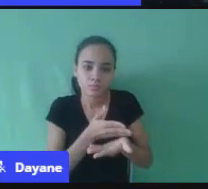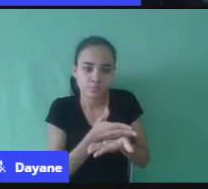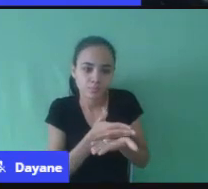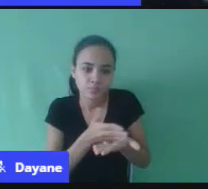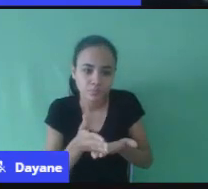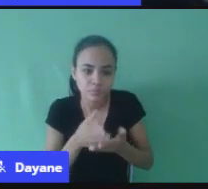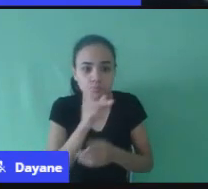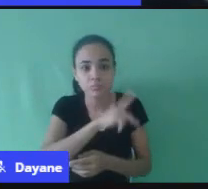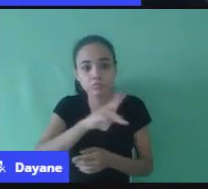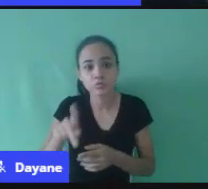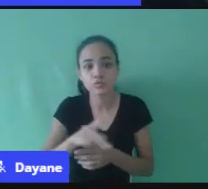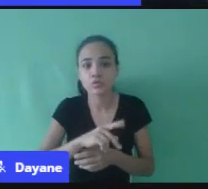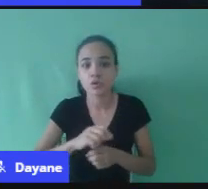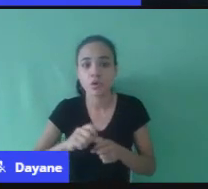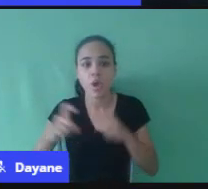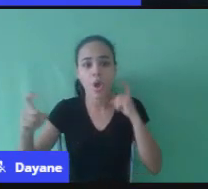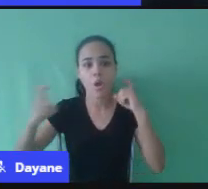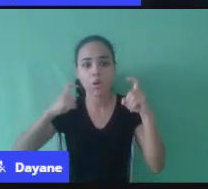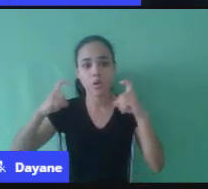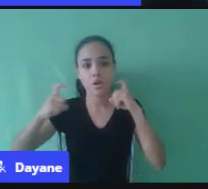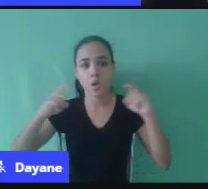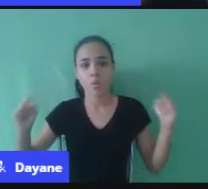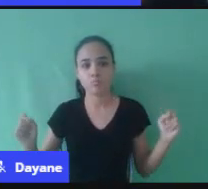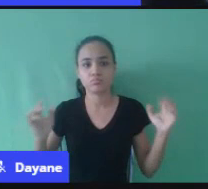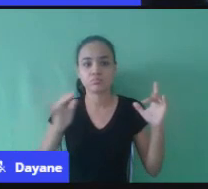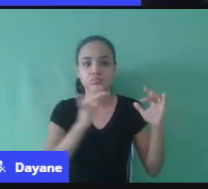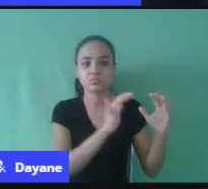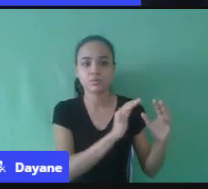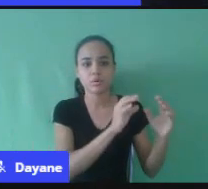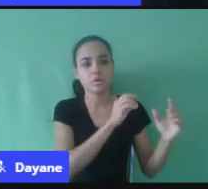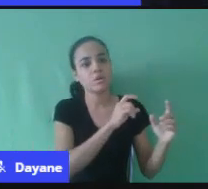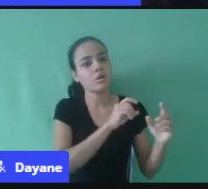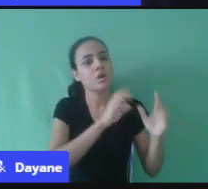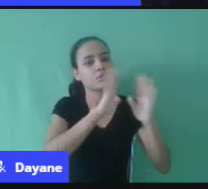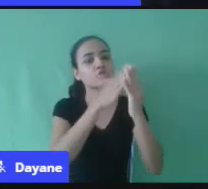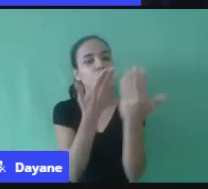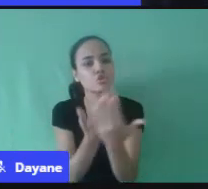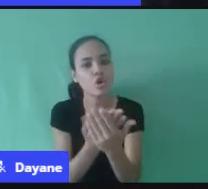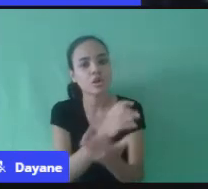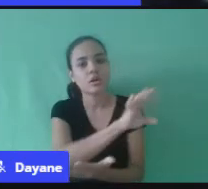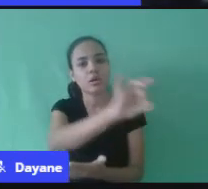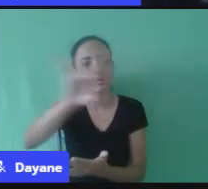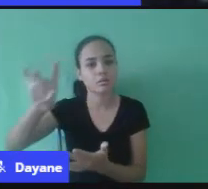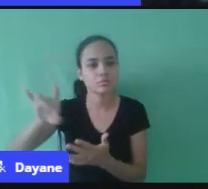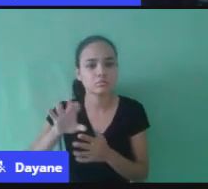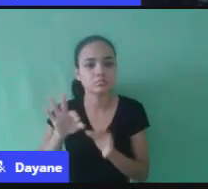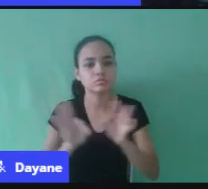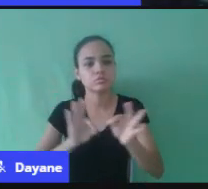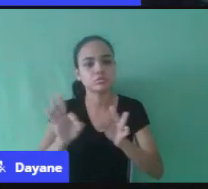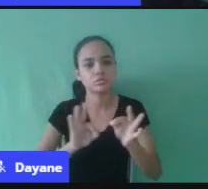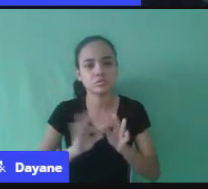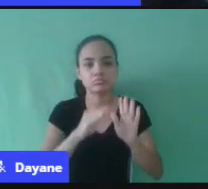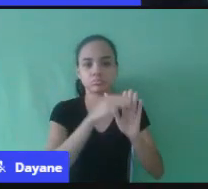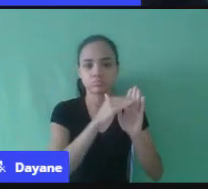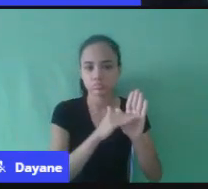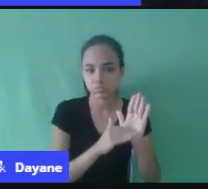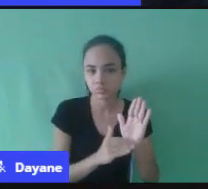as escolas vão organizar, cada escola na rede vai organizar seu protocolo, a maneira como